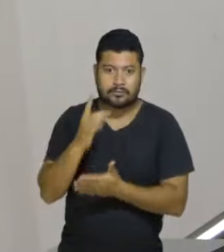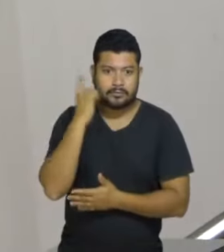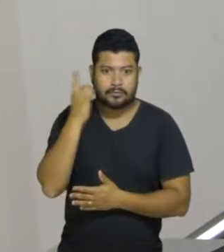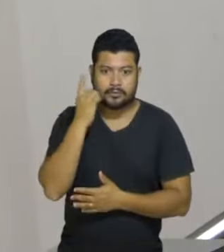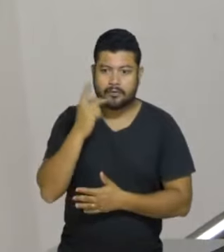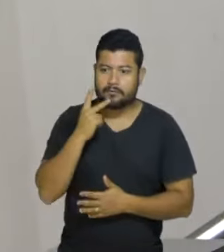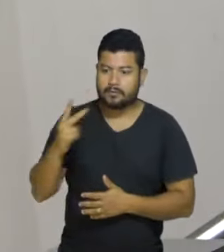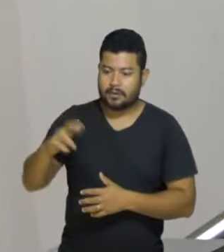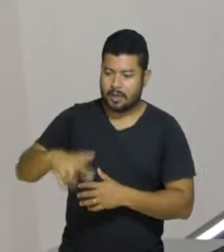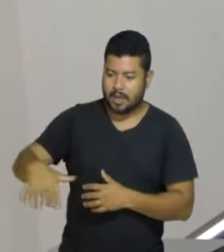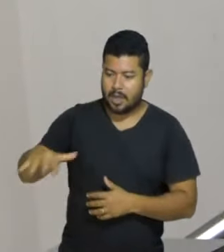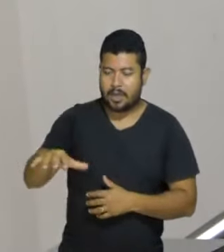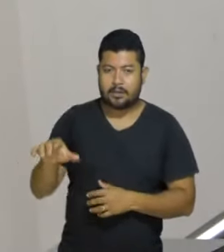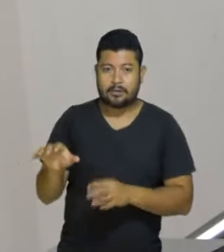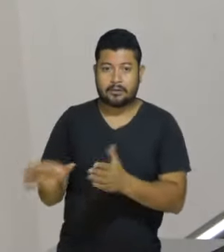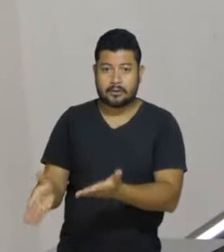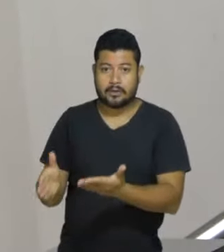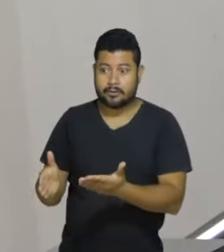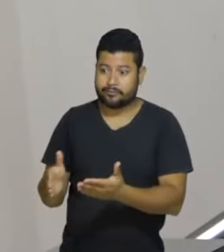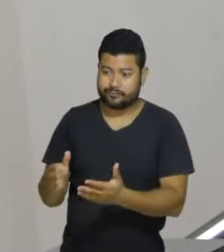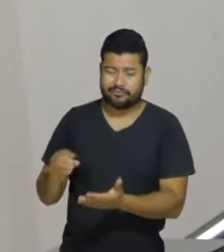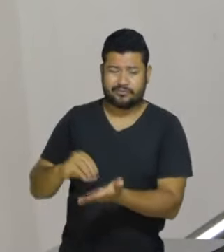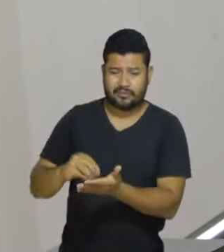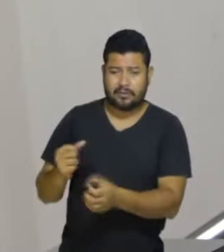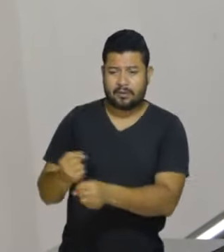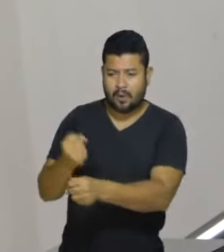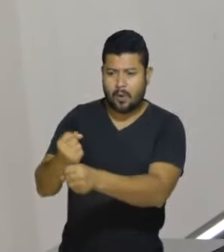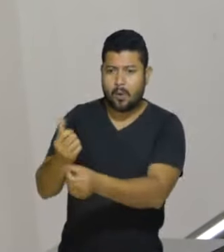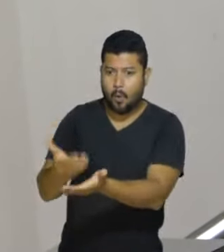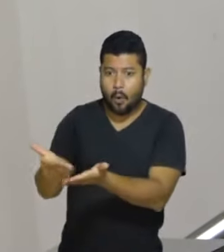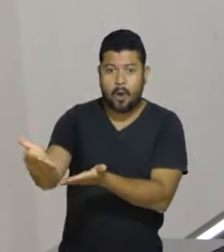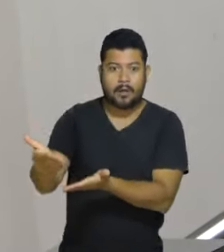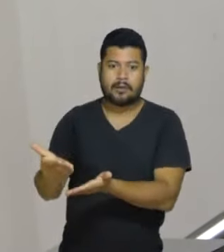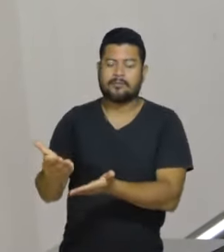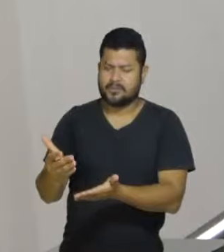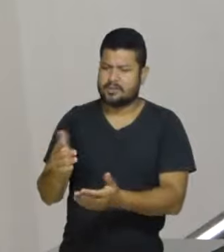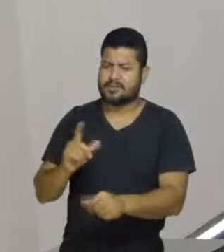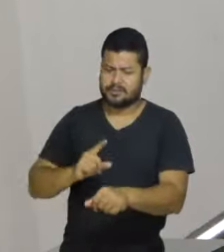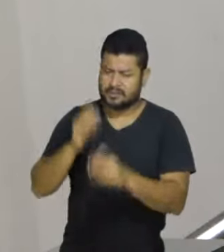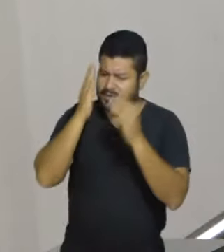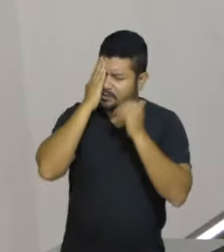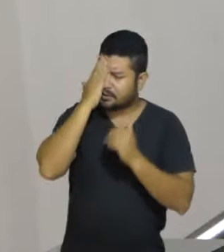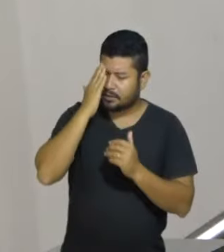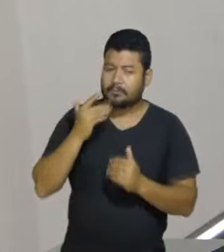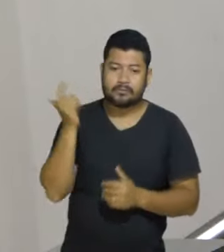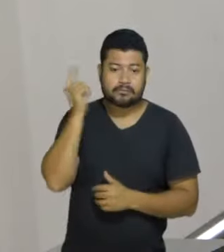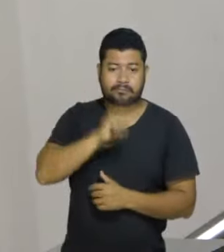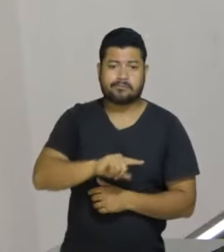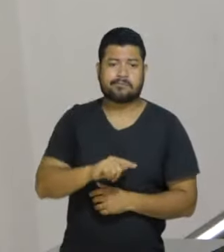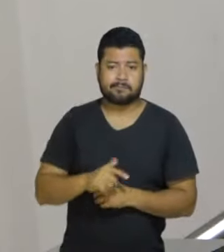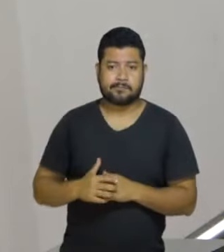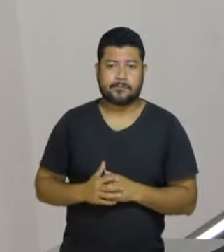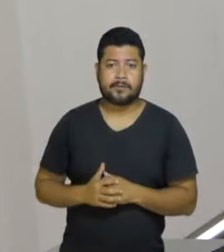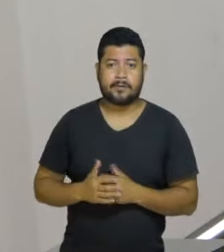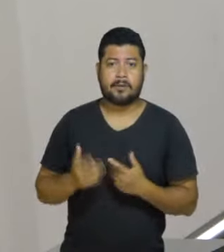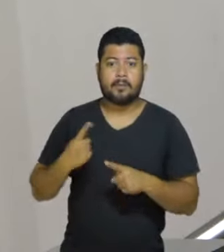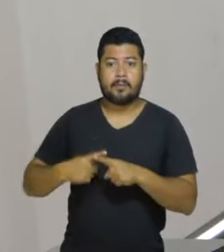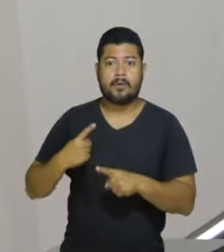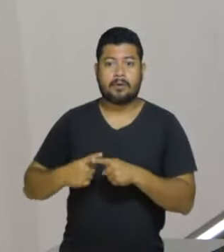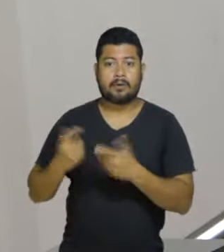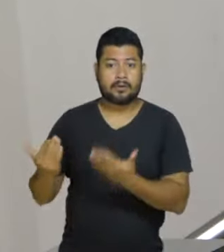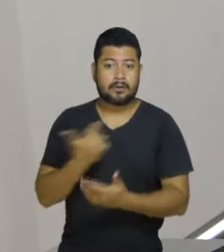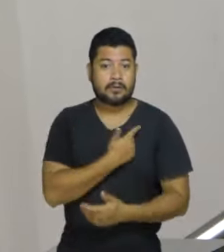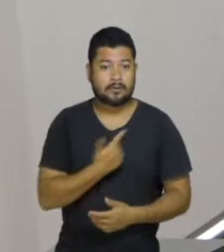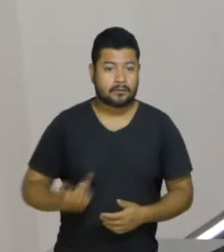temos a certeza que aquela que não iniciou vai iniciar, porque o governador Jorginho Melo quer reverter essa história da nossa SC de